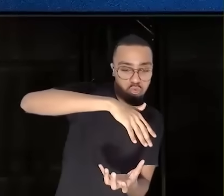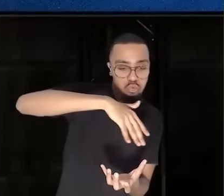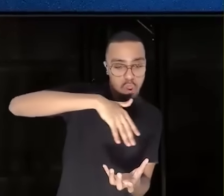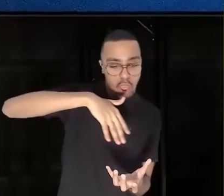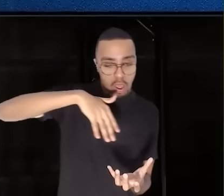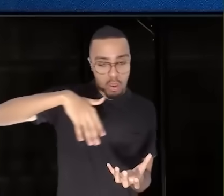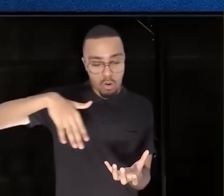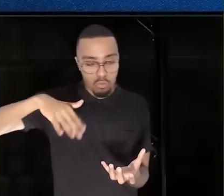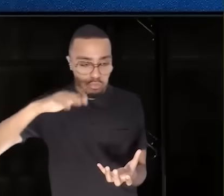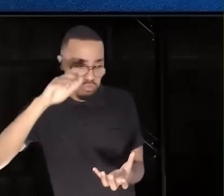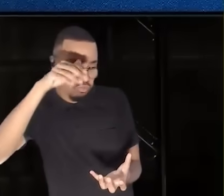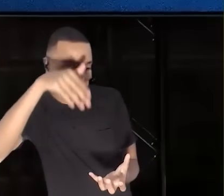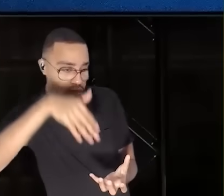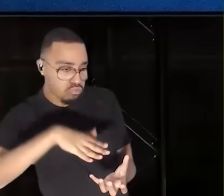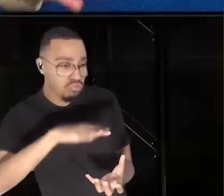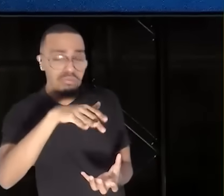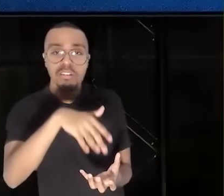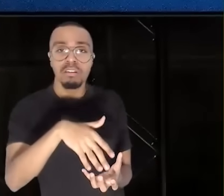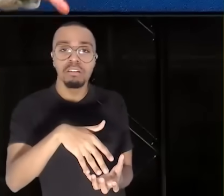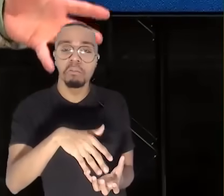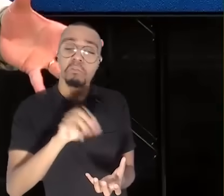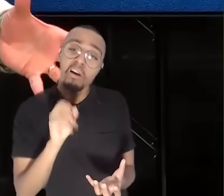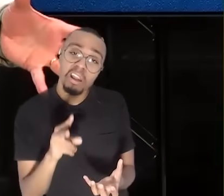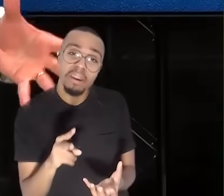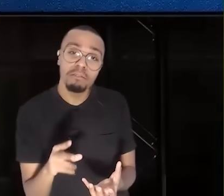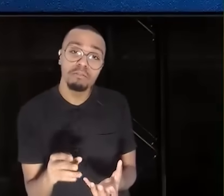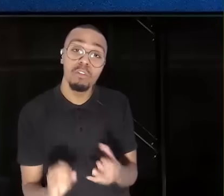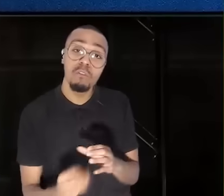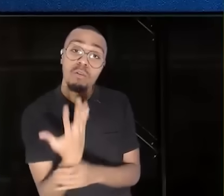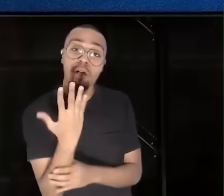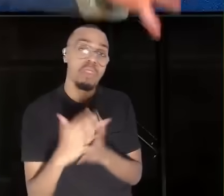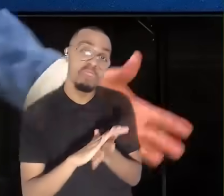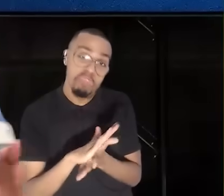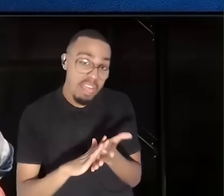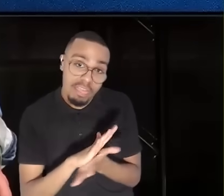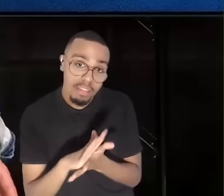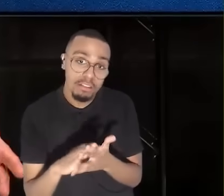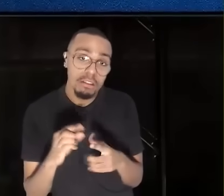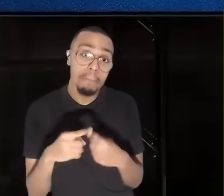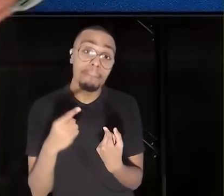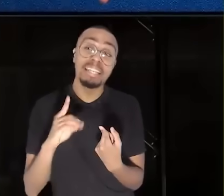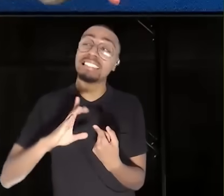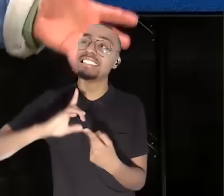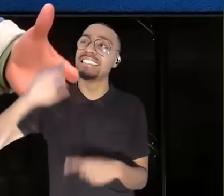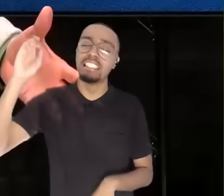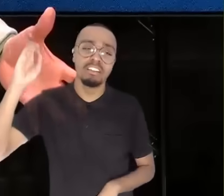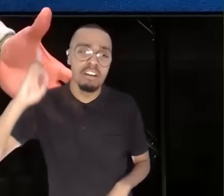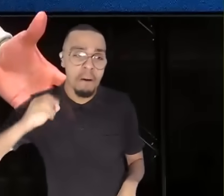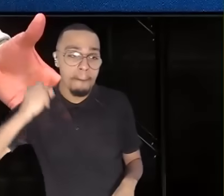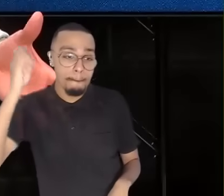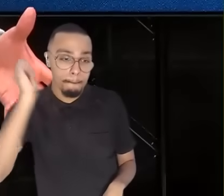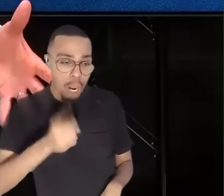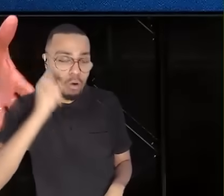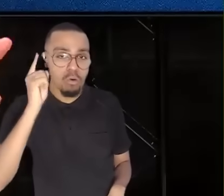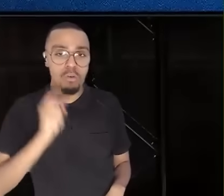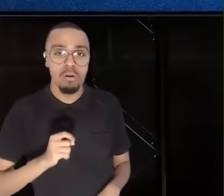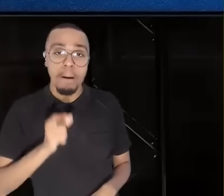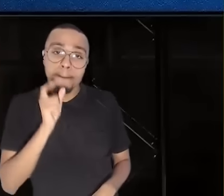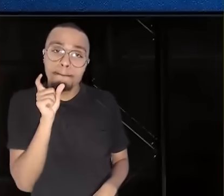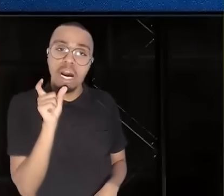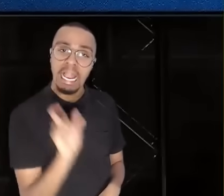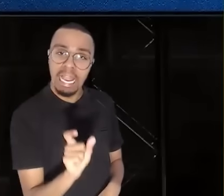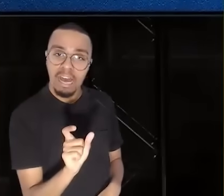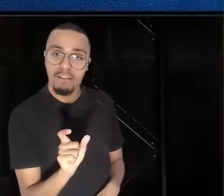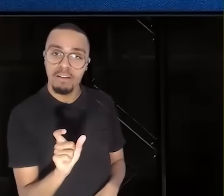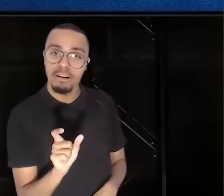baita informação como essa e dizer: uau, Deus é tudo, uau, Deus é todos, uau, Ele é o grande eu sou, e não